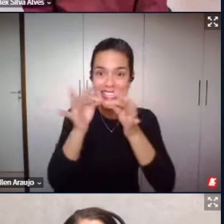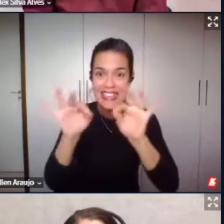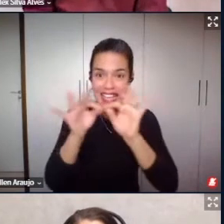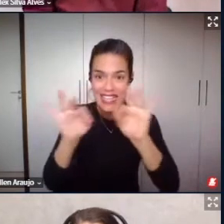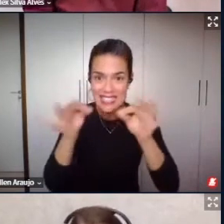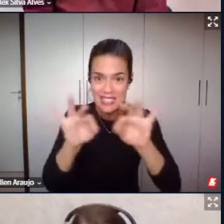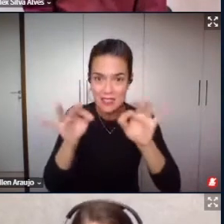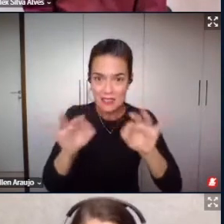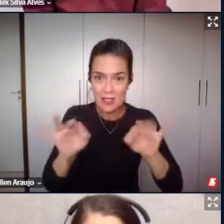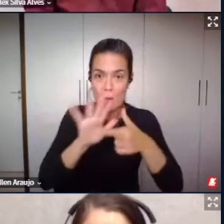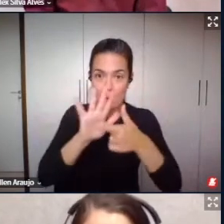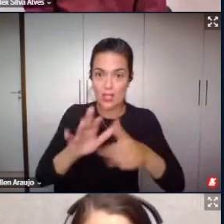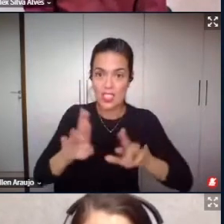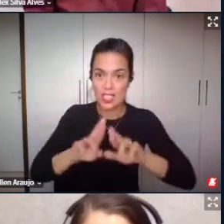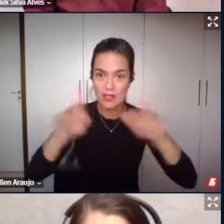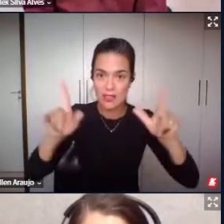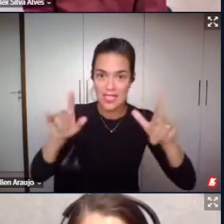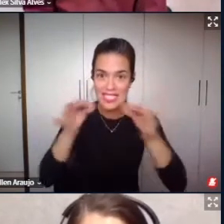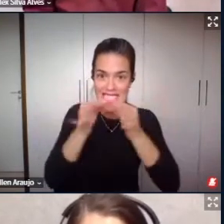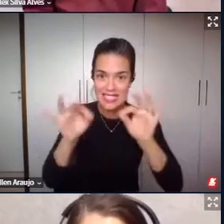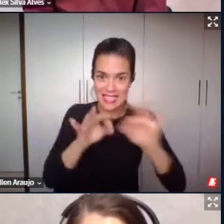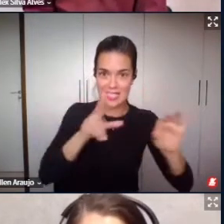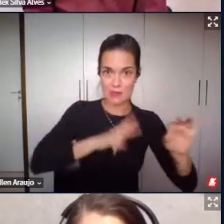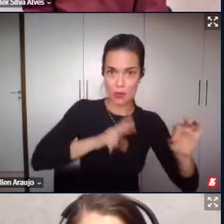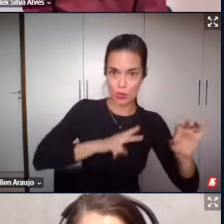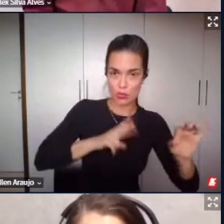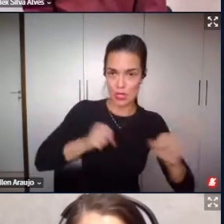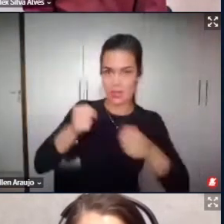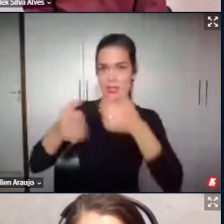sinais. Como isso acontece?